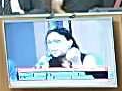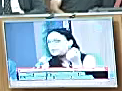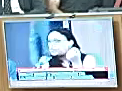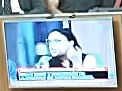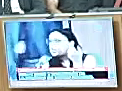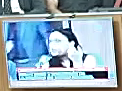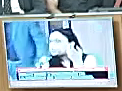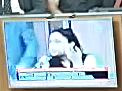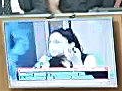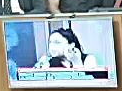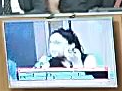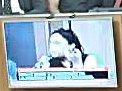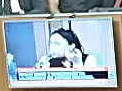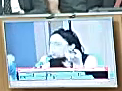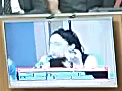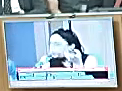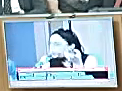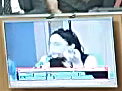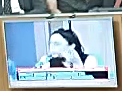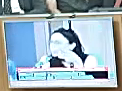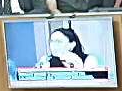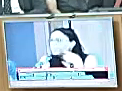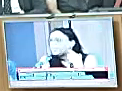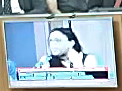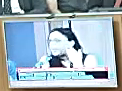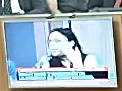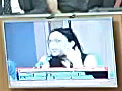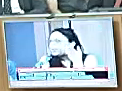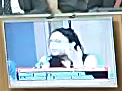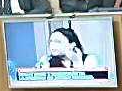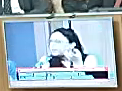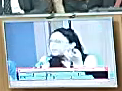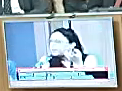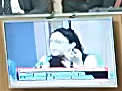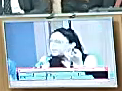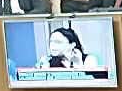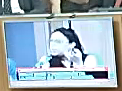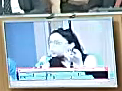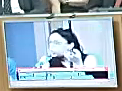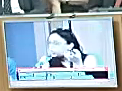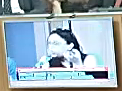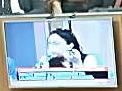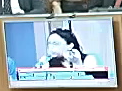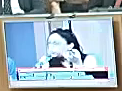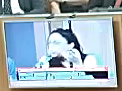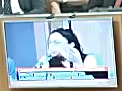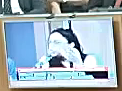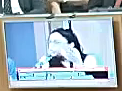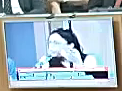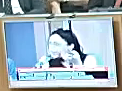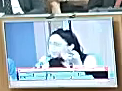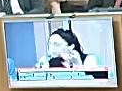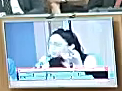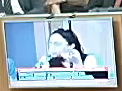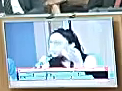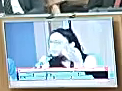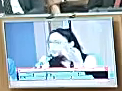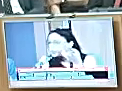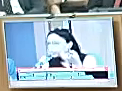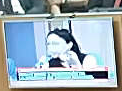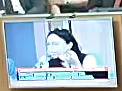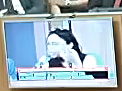mas o sistema é um corpo né ele é ele é constituído de diversos